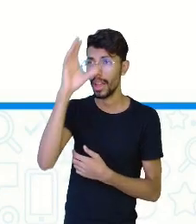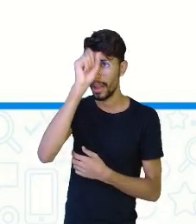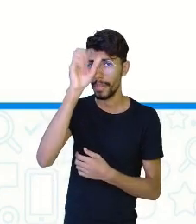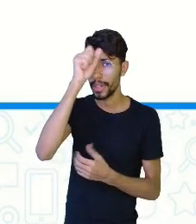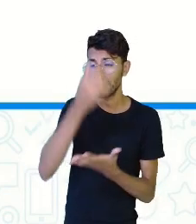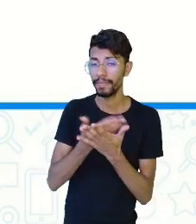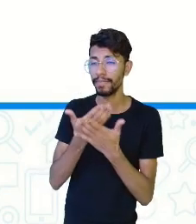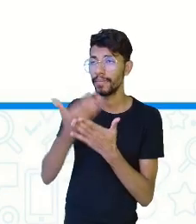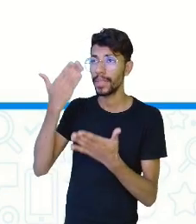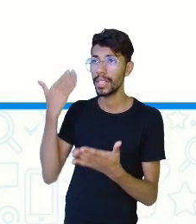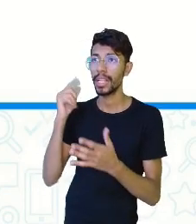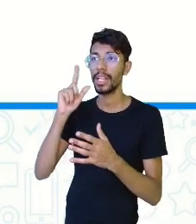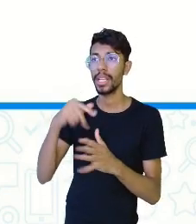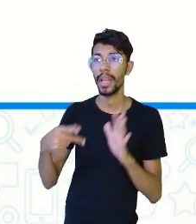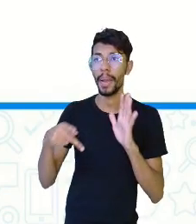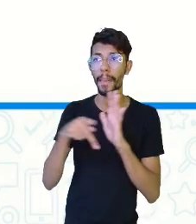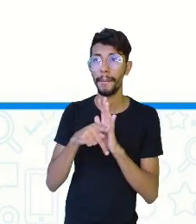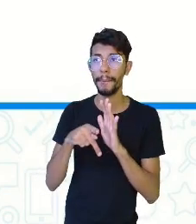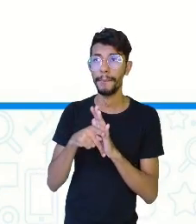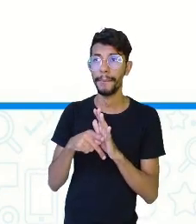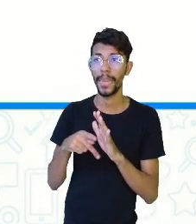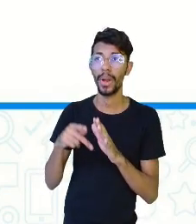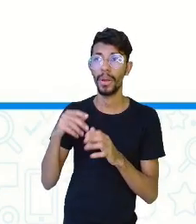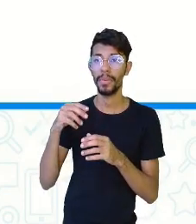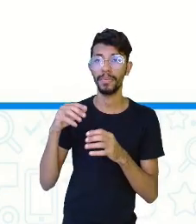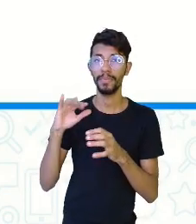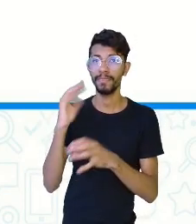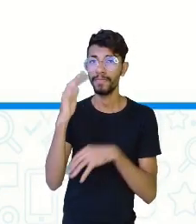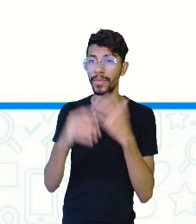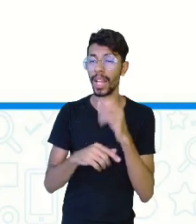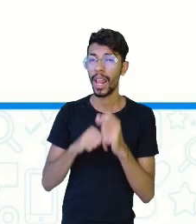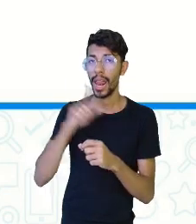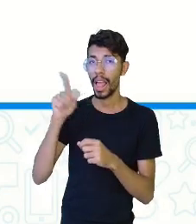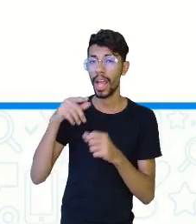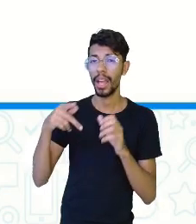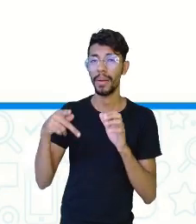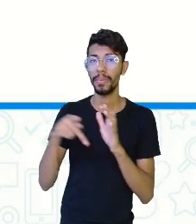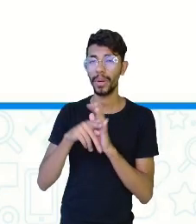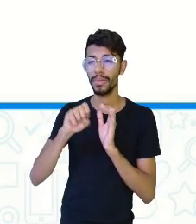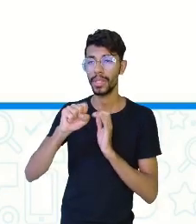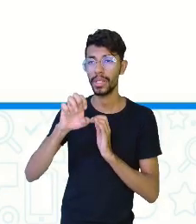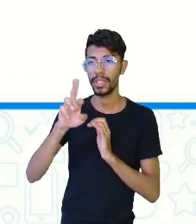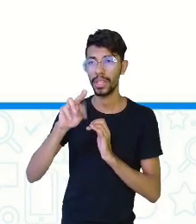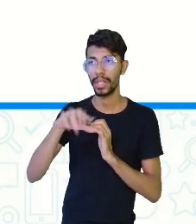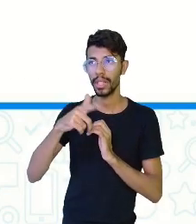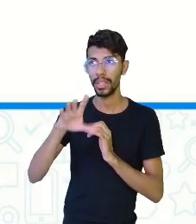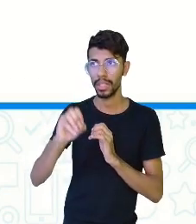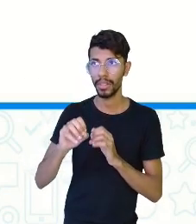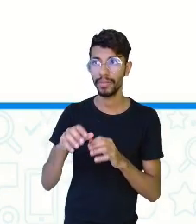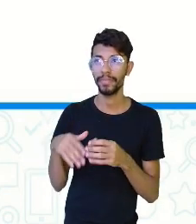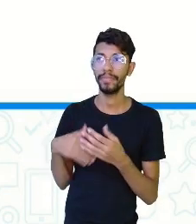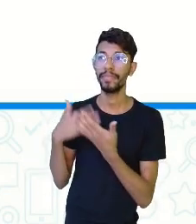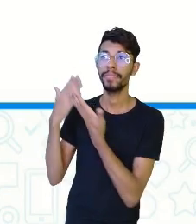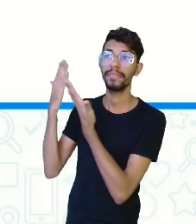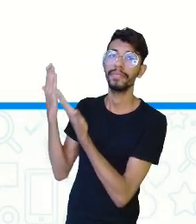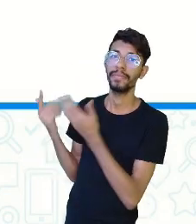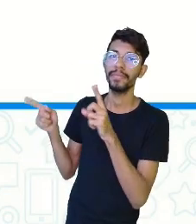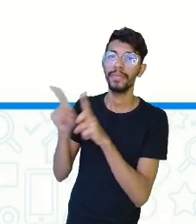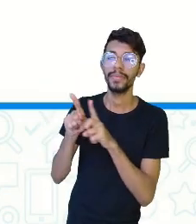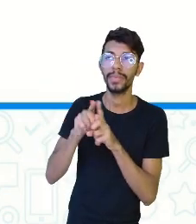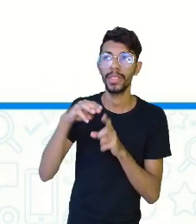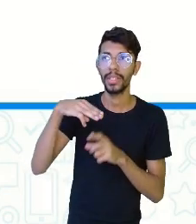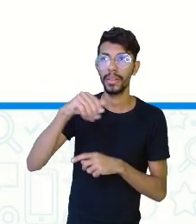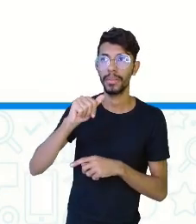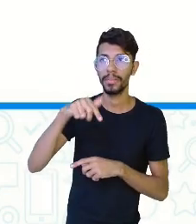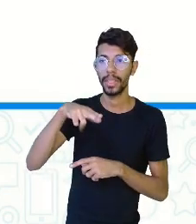aula anterior, que é a vegetação comum lá no sertão. Temos aí o manguezal. Aqui na nossa cidade nós